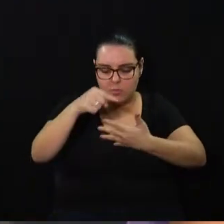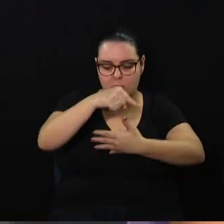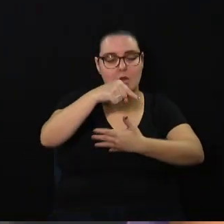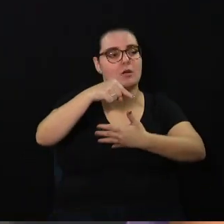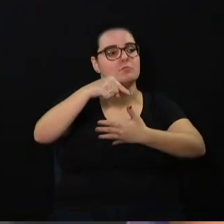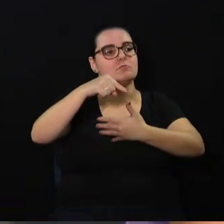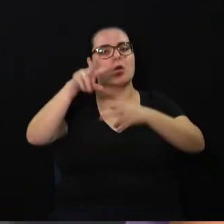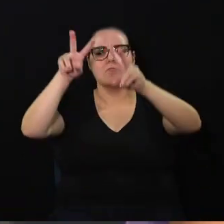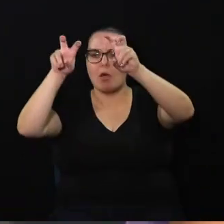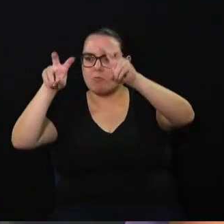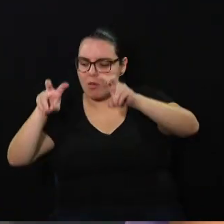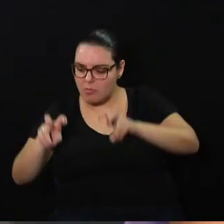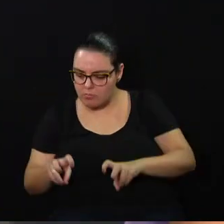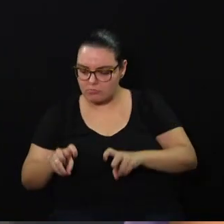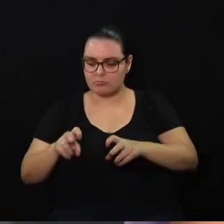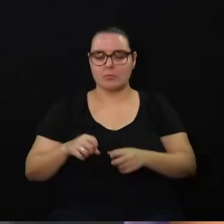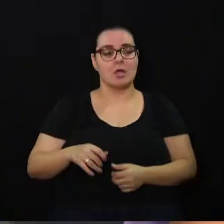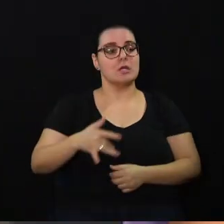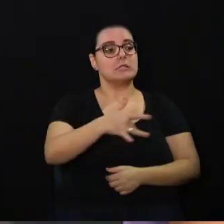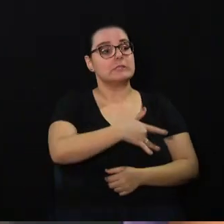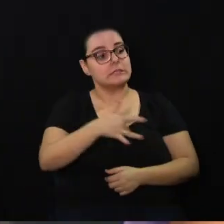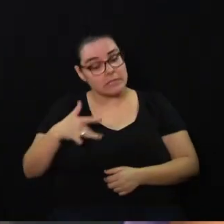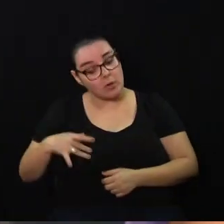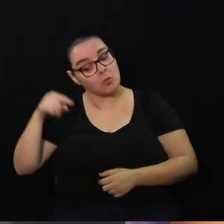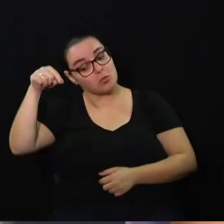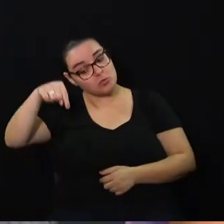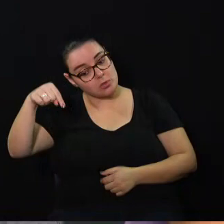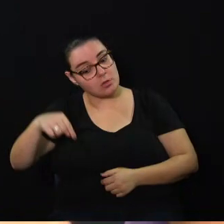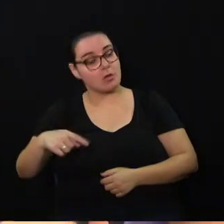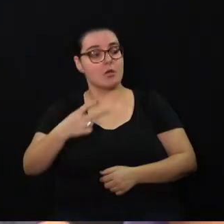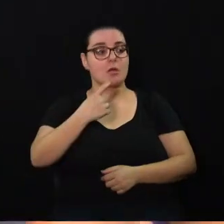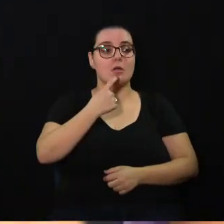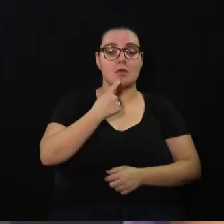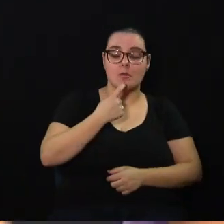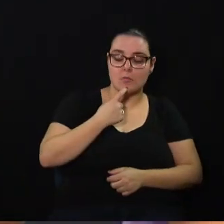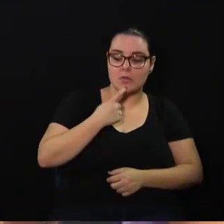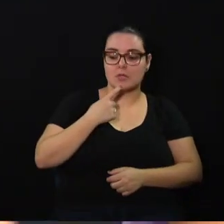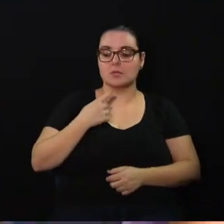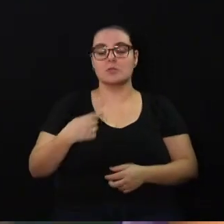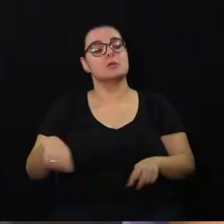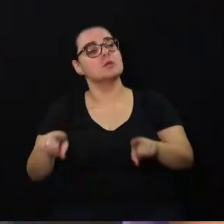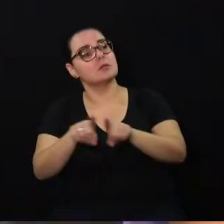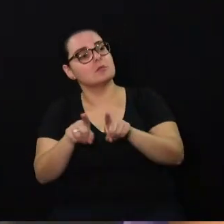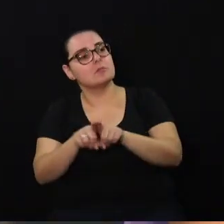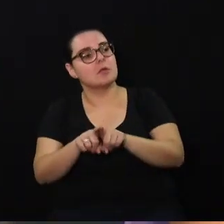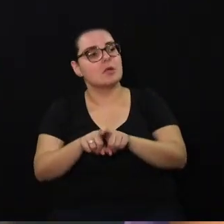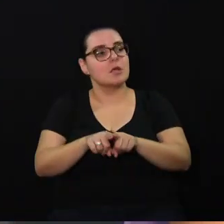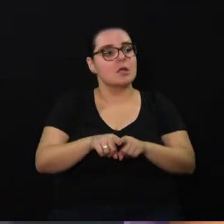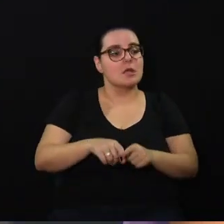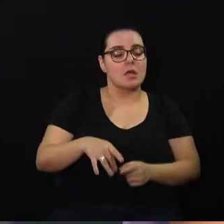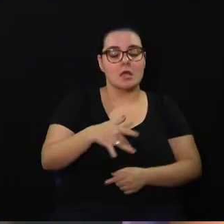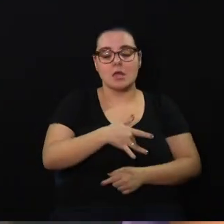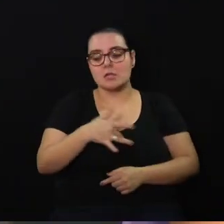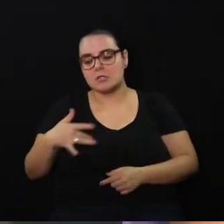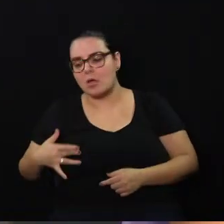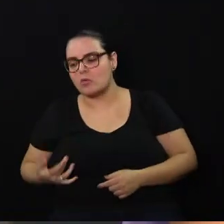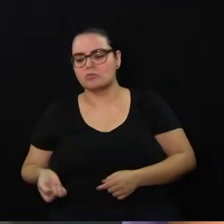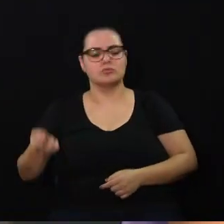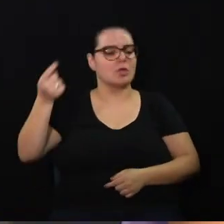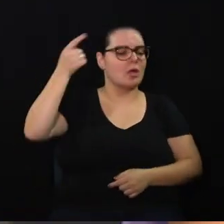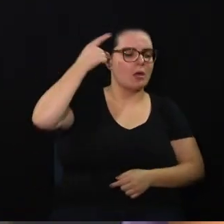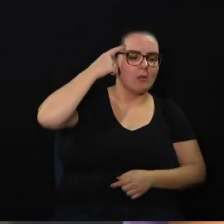dizem respeito ao cuidado em saúde na cidade de campinas inclusive nem as questões relacionadas à saúde mental aos transtornos de subir do